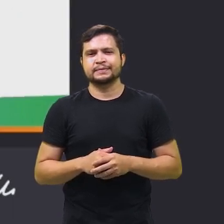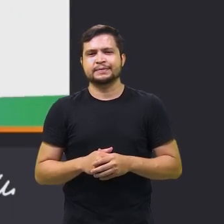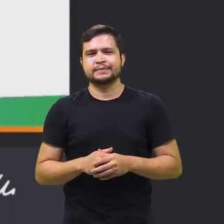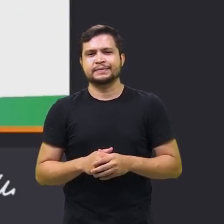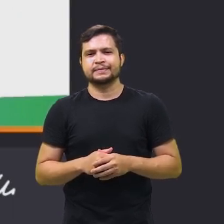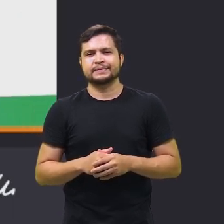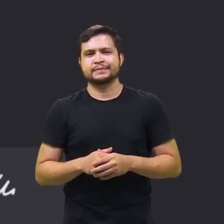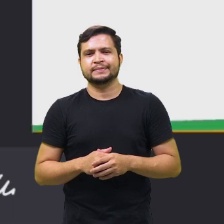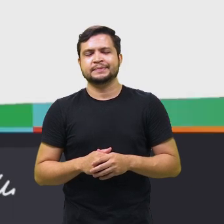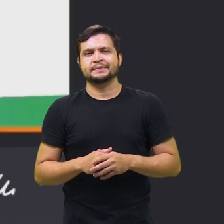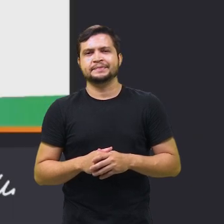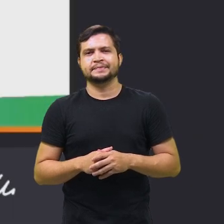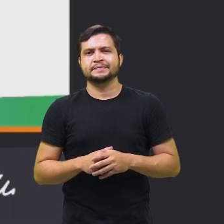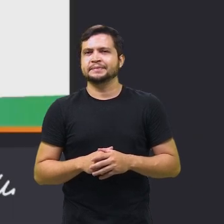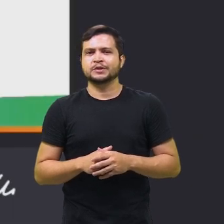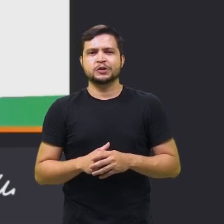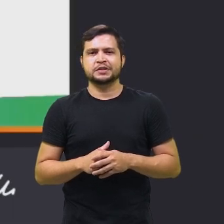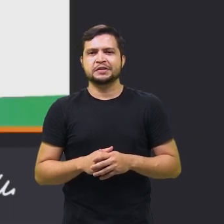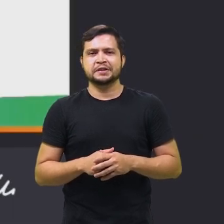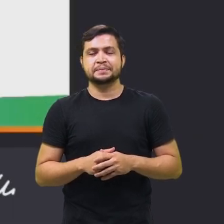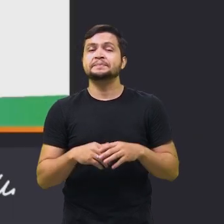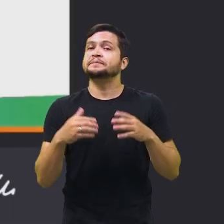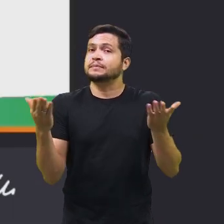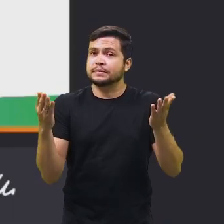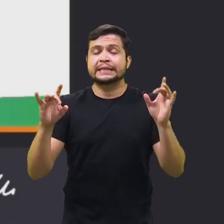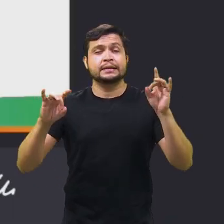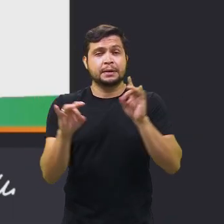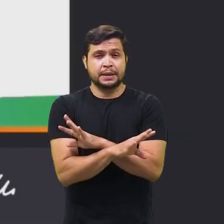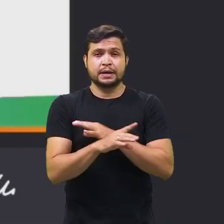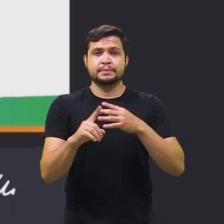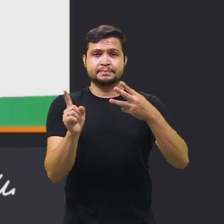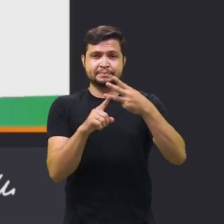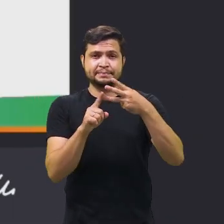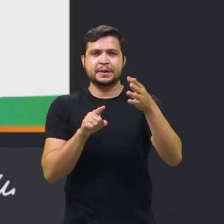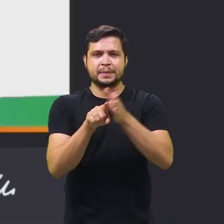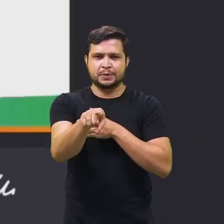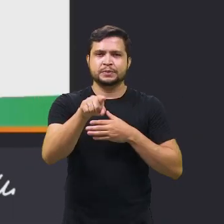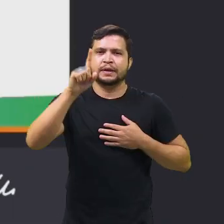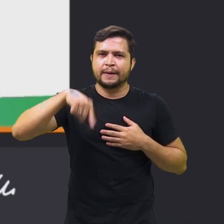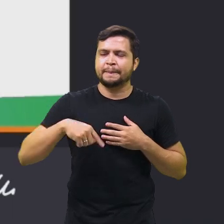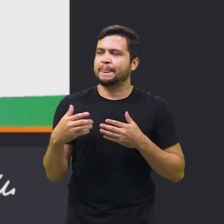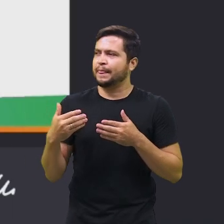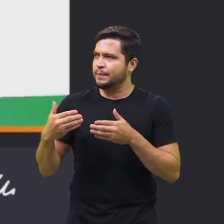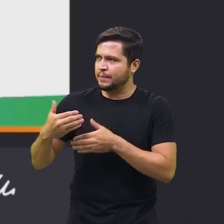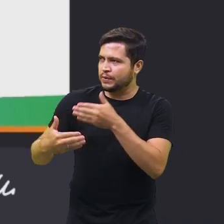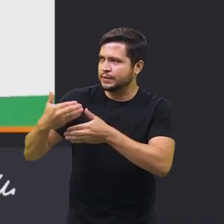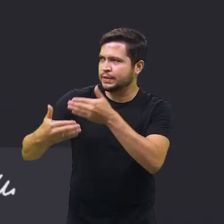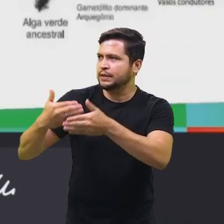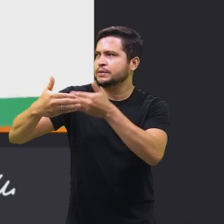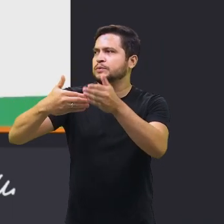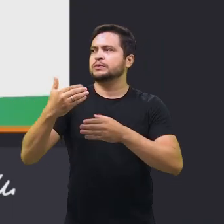E para a gente fechar o nosso momento de hoje, a gente vai para um processo chamado, né, a próxima